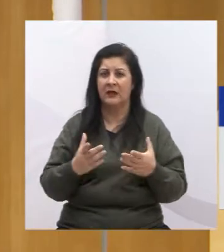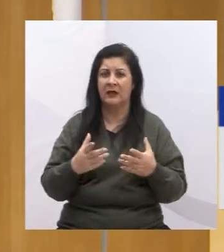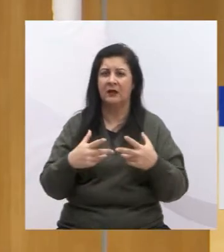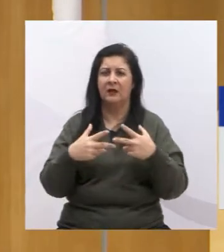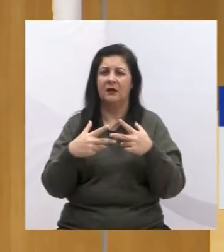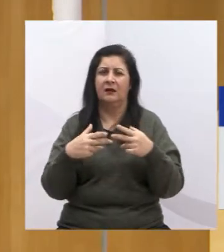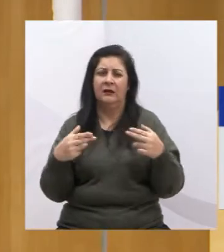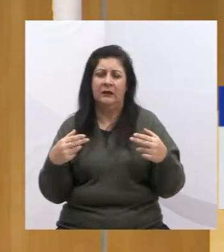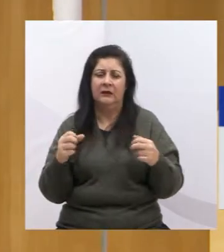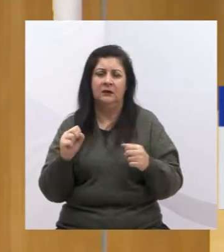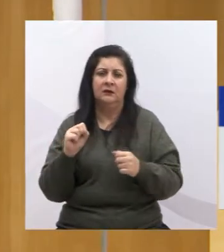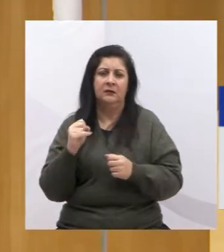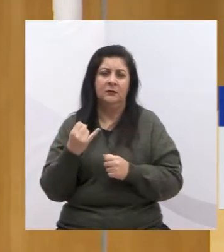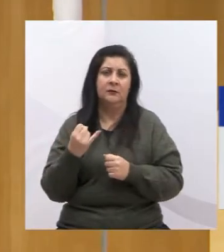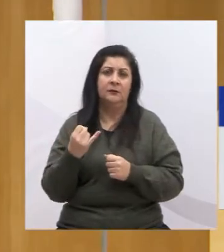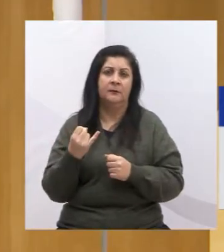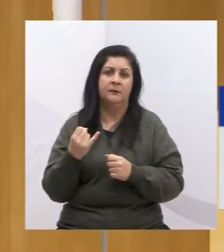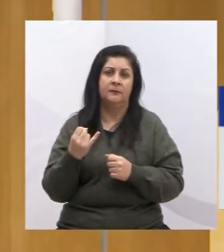complicados,